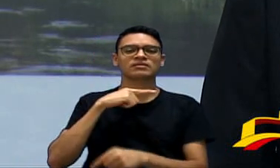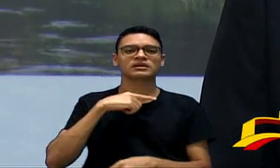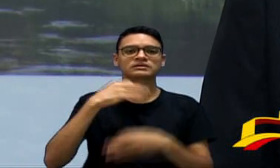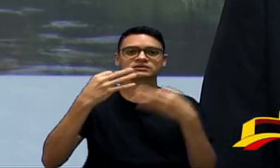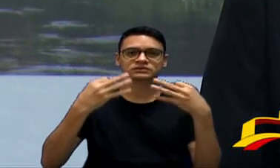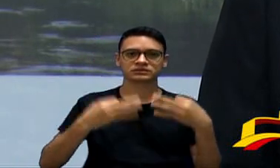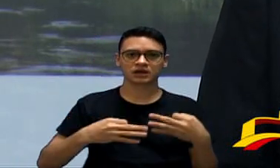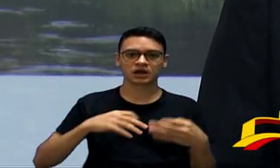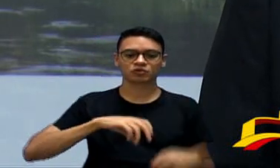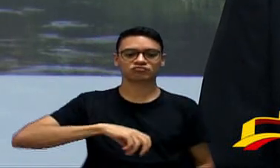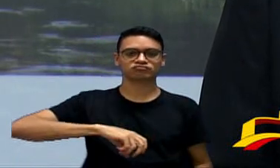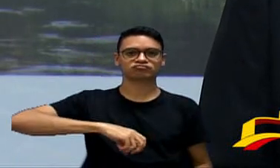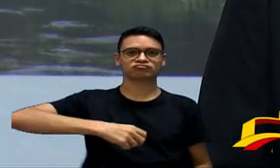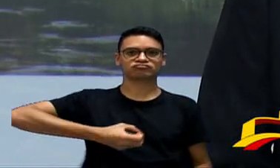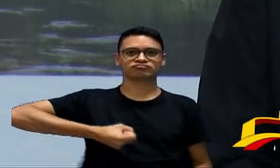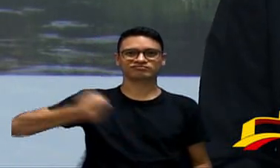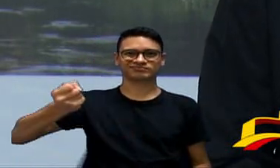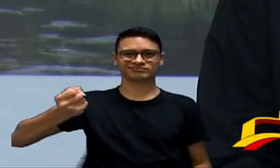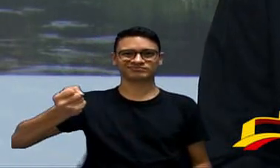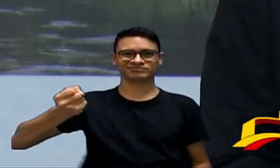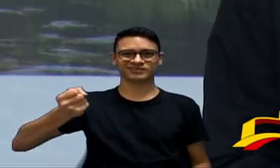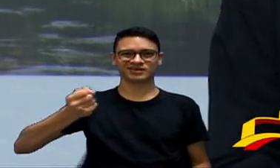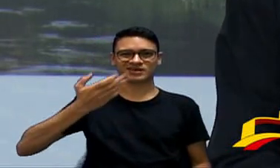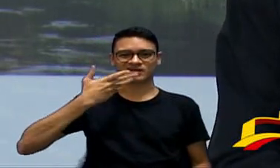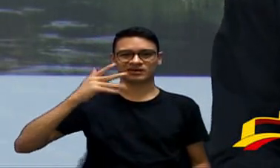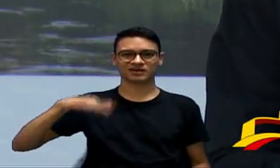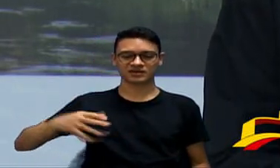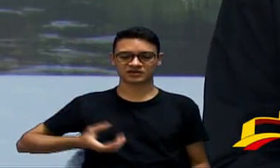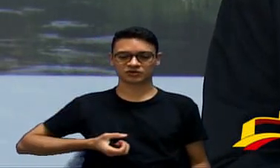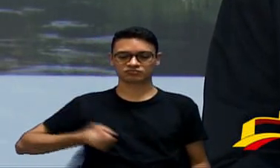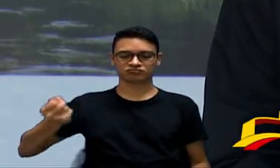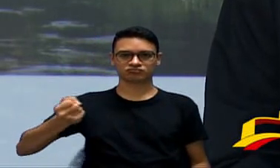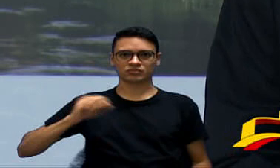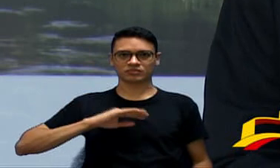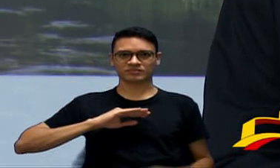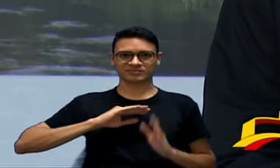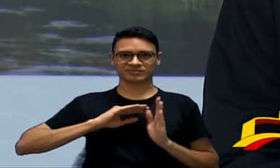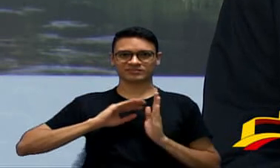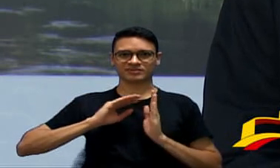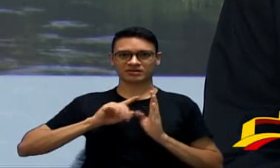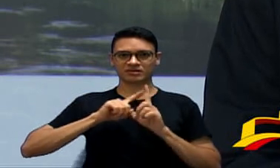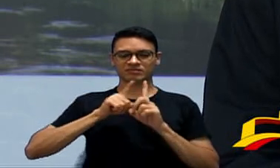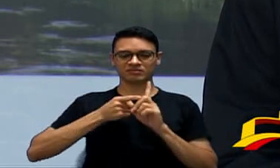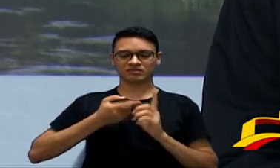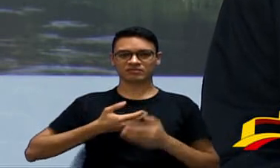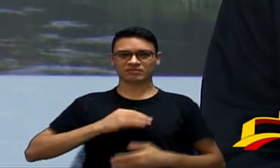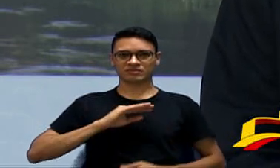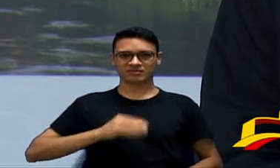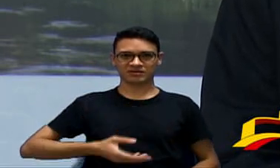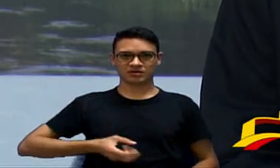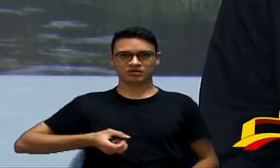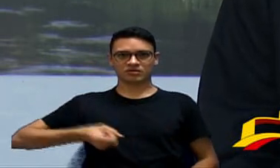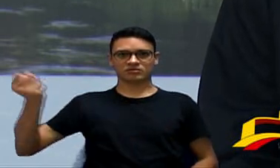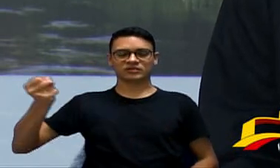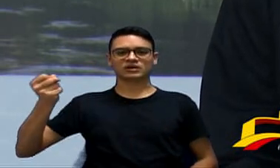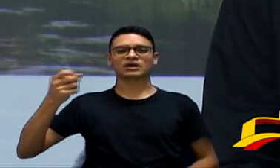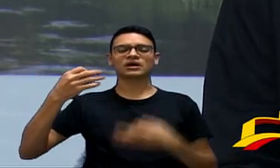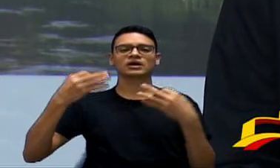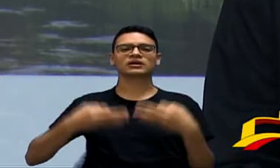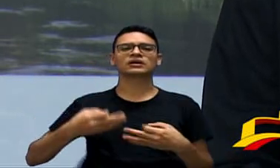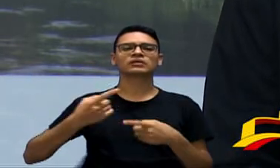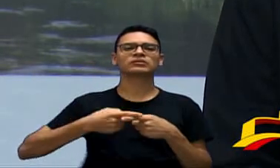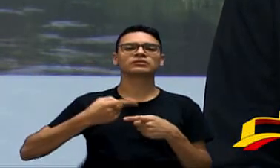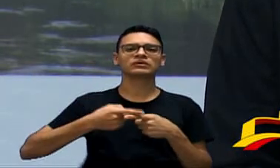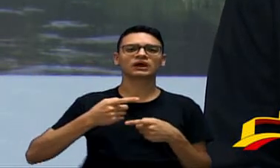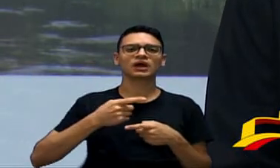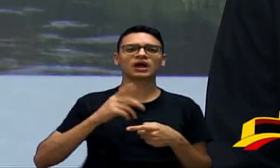Não pode deturpar as palavras. O que o Lula falou está escrito, e os cientistas do mundo inteiro estão dizendo que está correta. Porque o aborto no Brasil virou uma